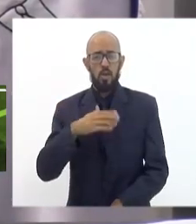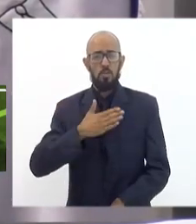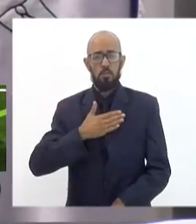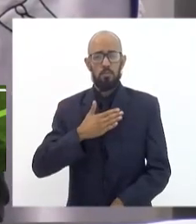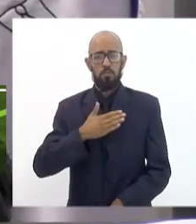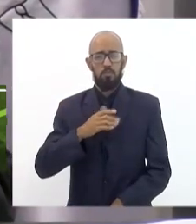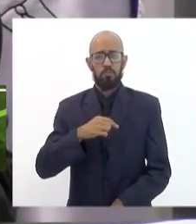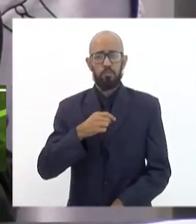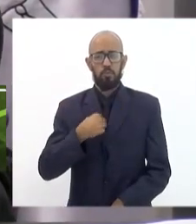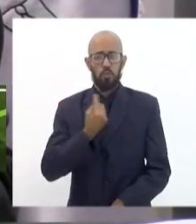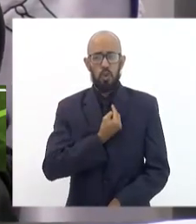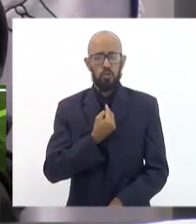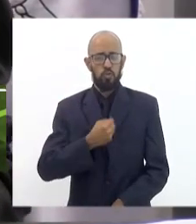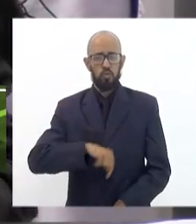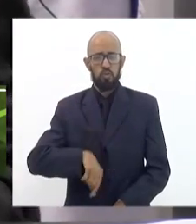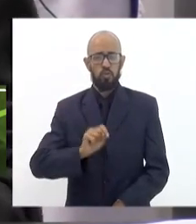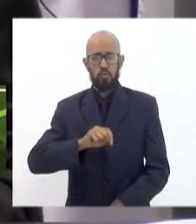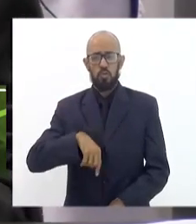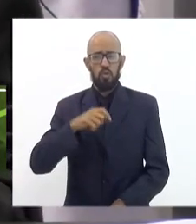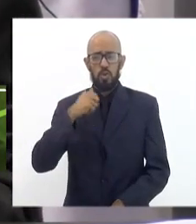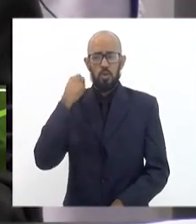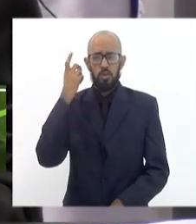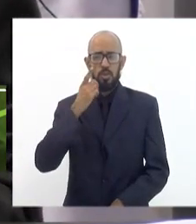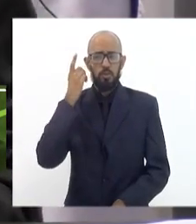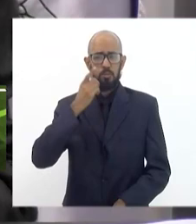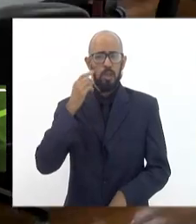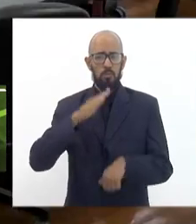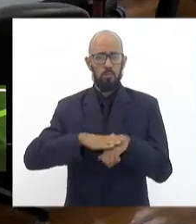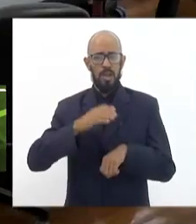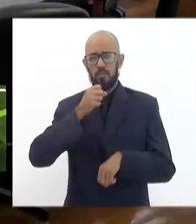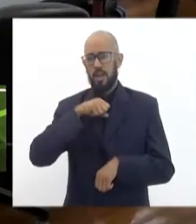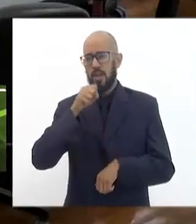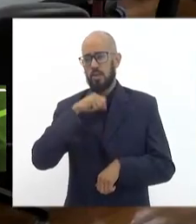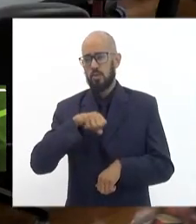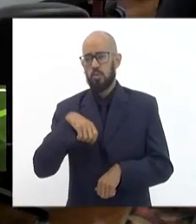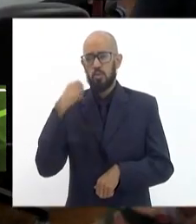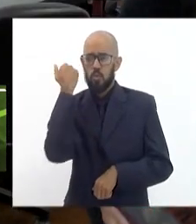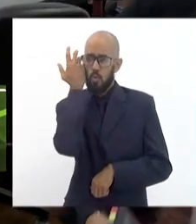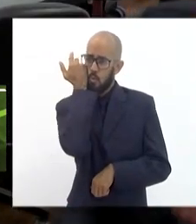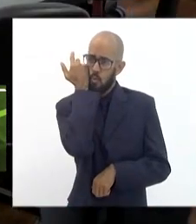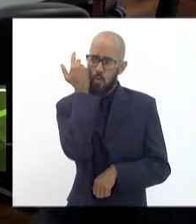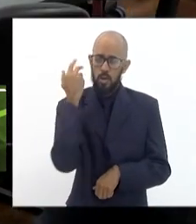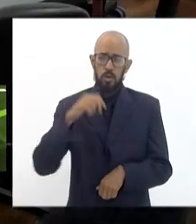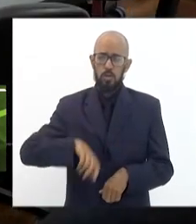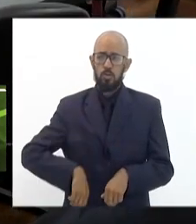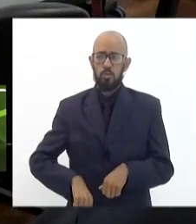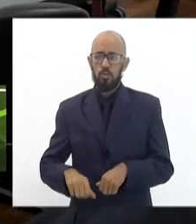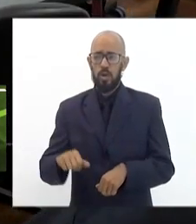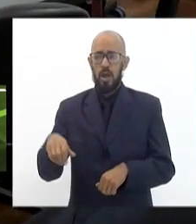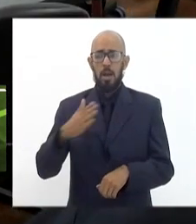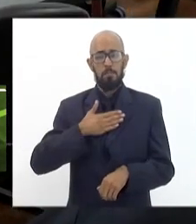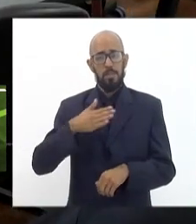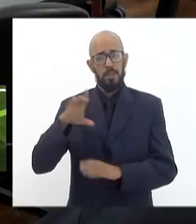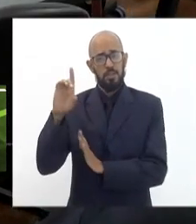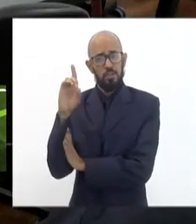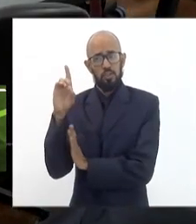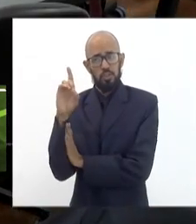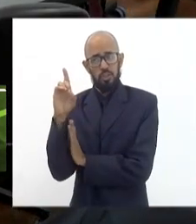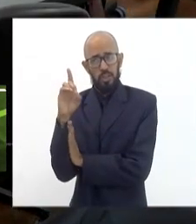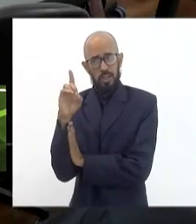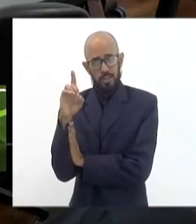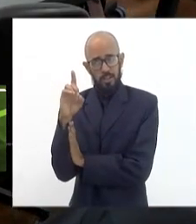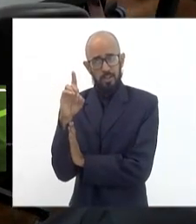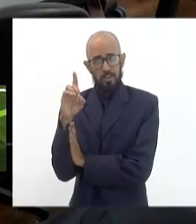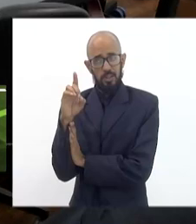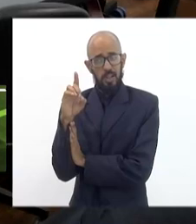de cano Deputado Eliomar Coelho a minha direita casualmente ele já tá minha esquerda